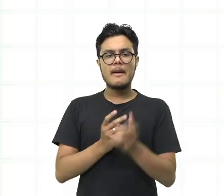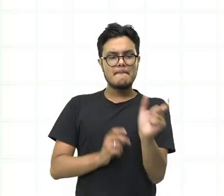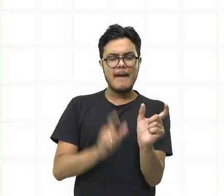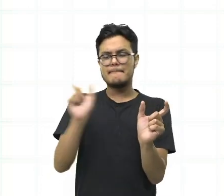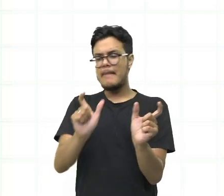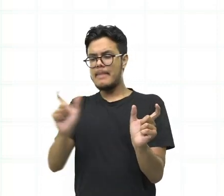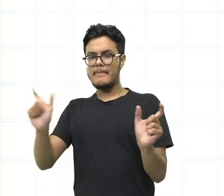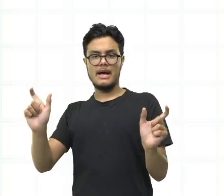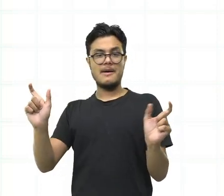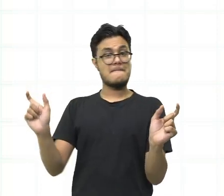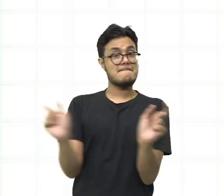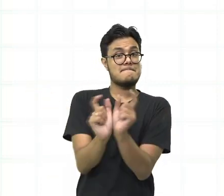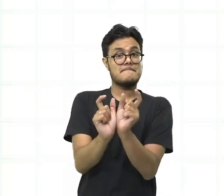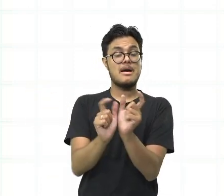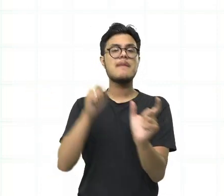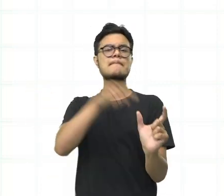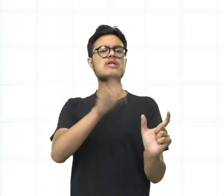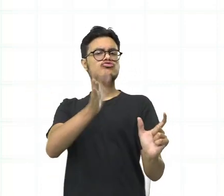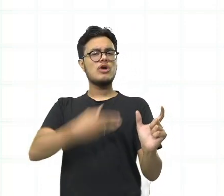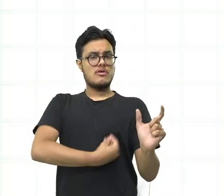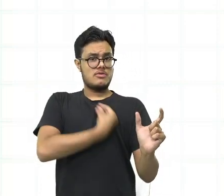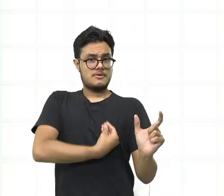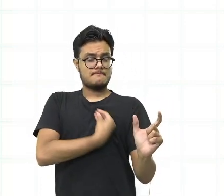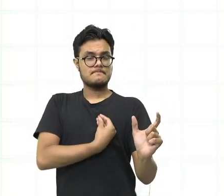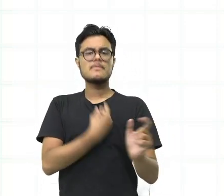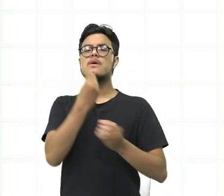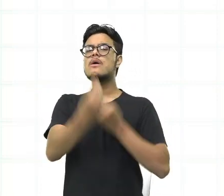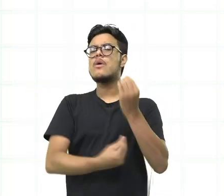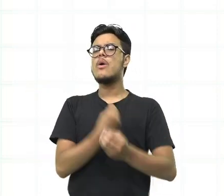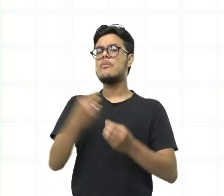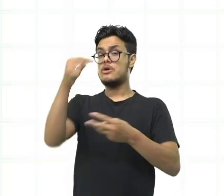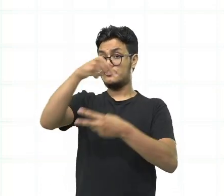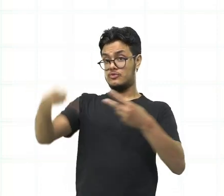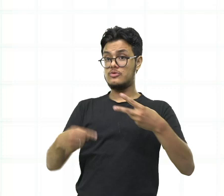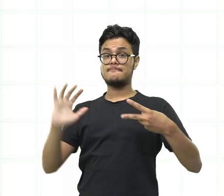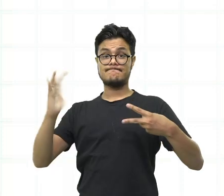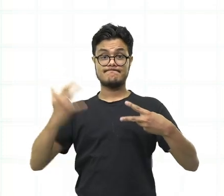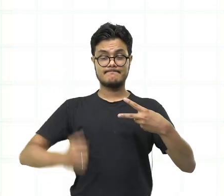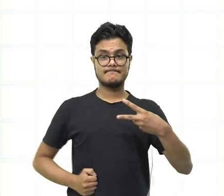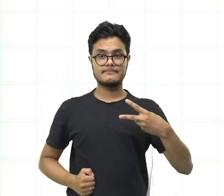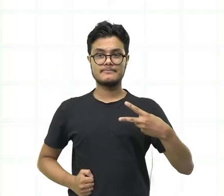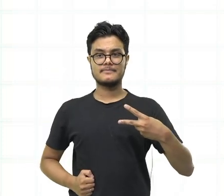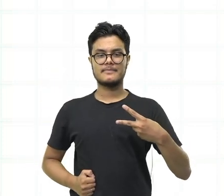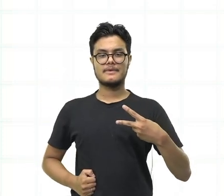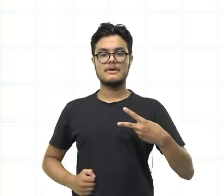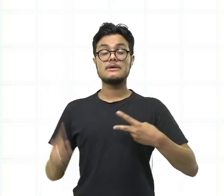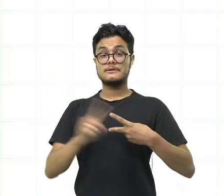juntar radicais. E aí, ela pode acontecer de duas formas. Vamos lá.